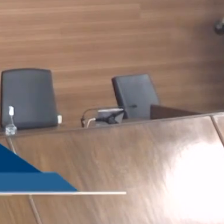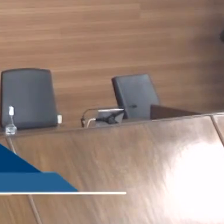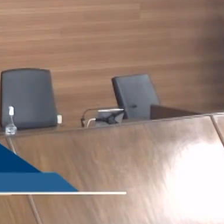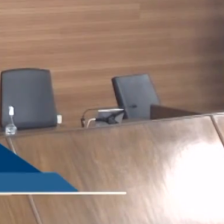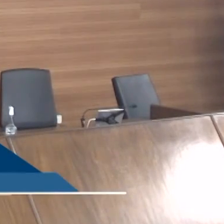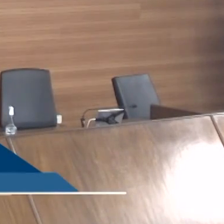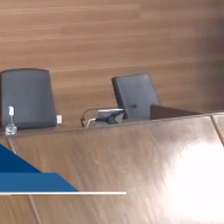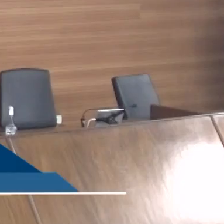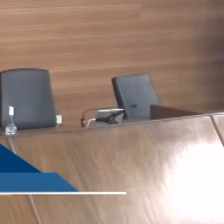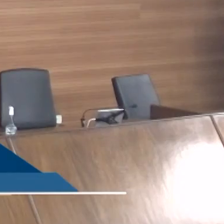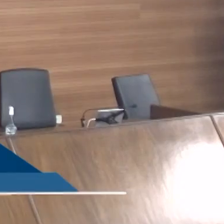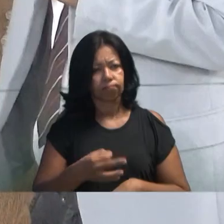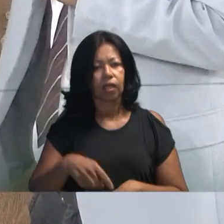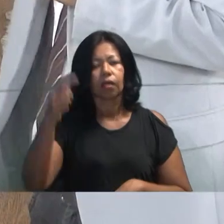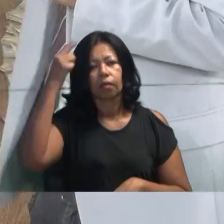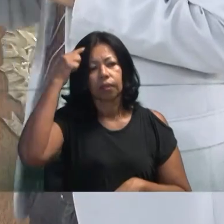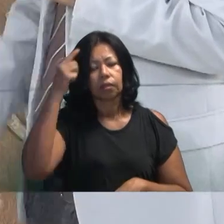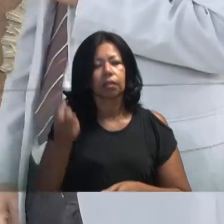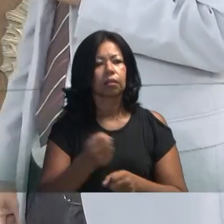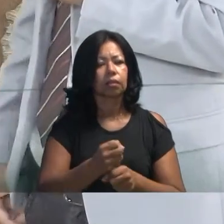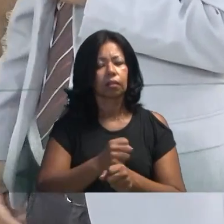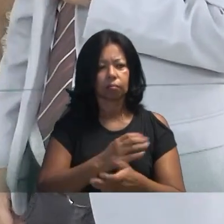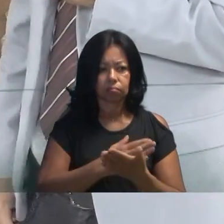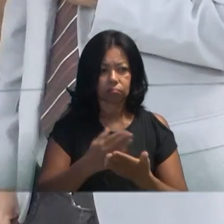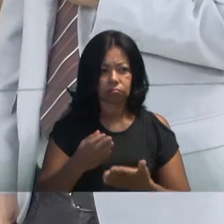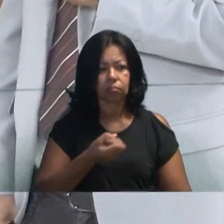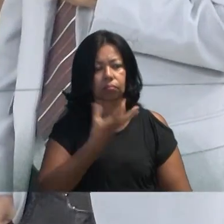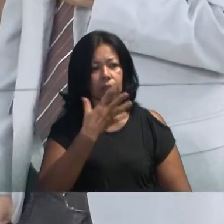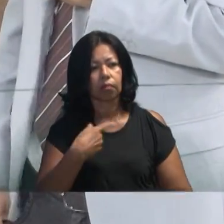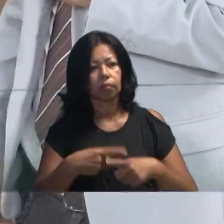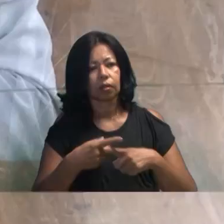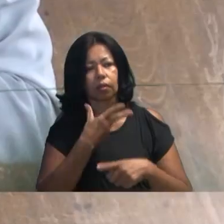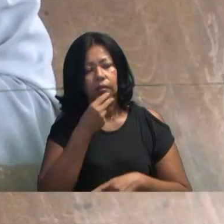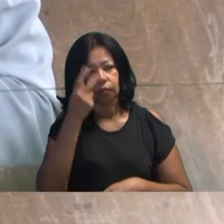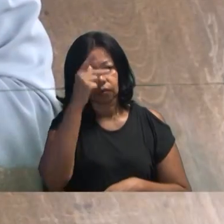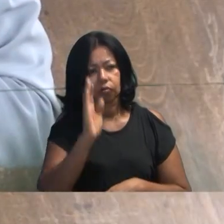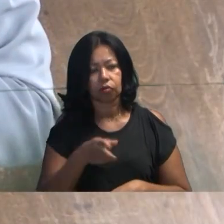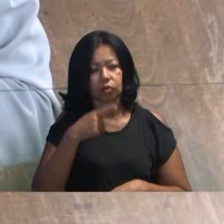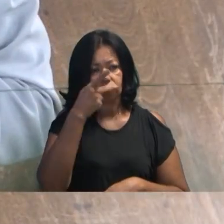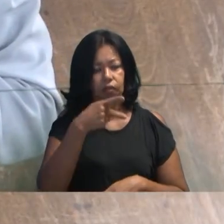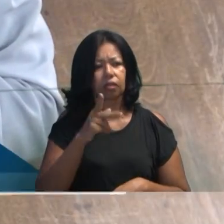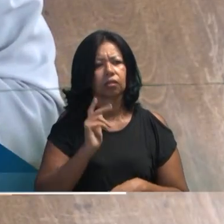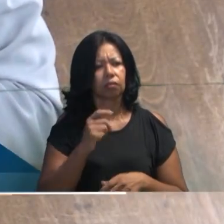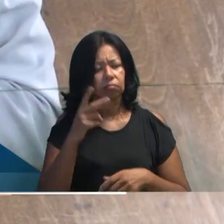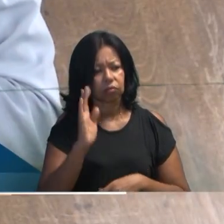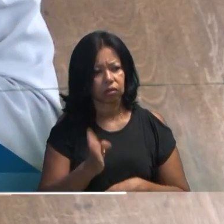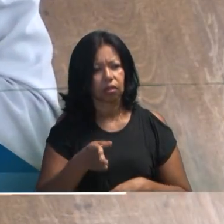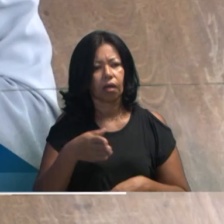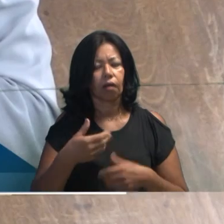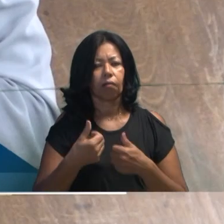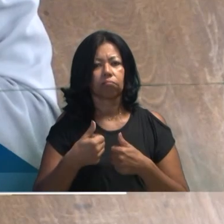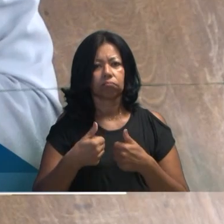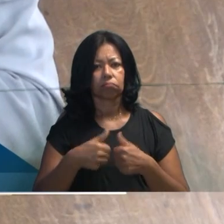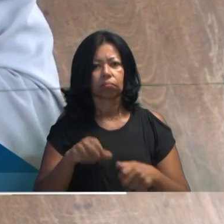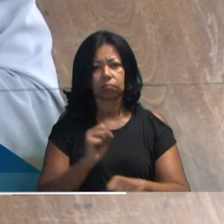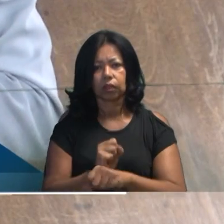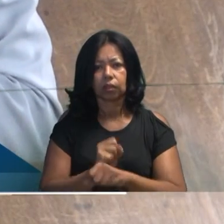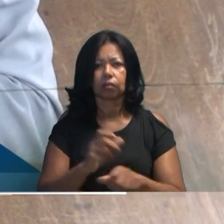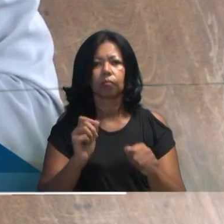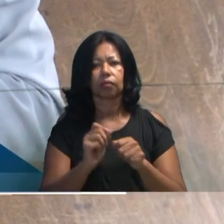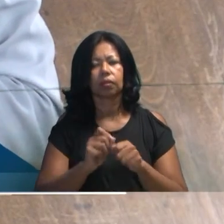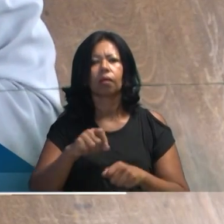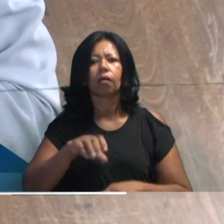voltado para a população nesse ano iniciaremos bem porque tem muitas coisas que o prefeito já falou que ele já tá na ânsia de querer fazer então